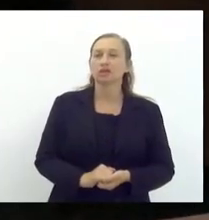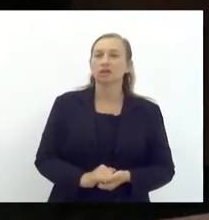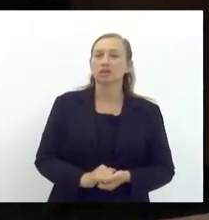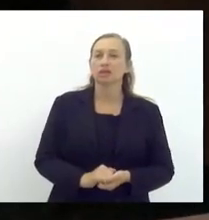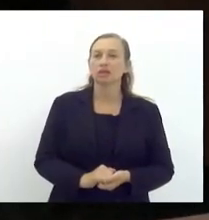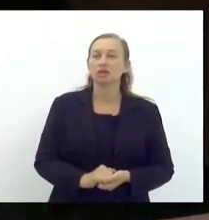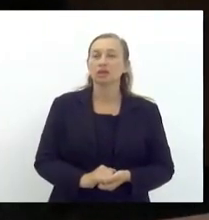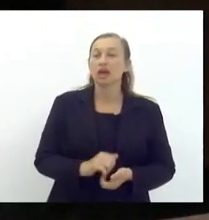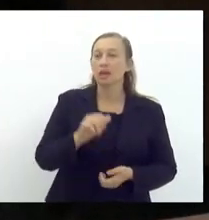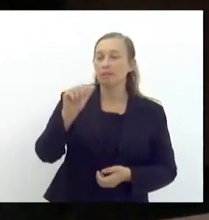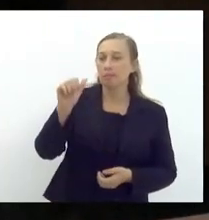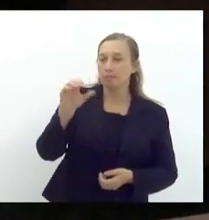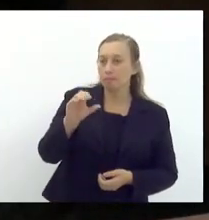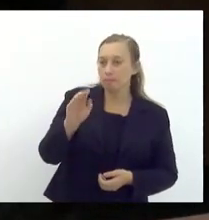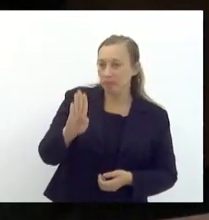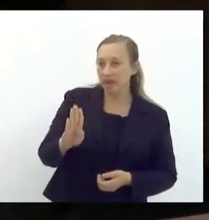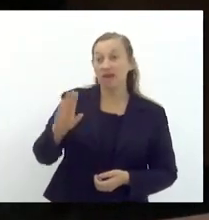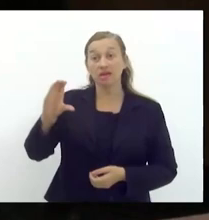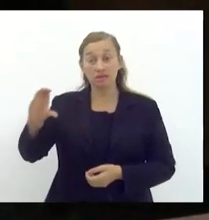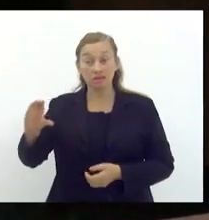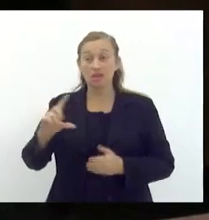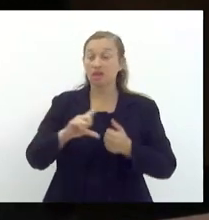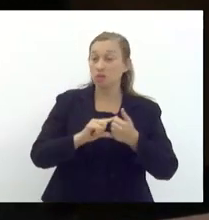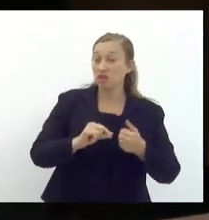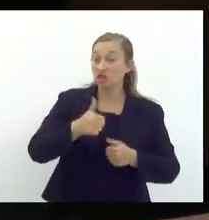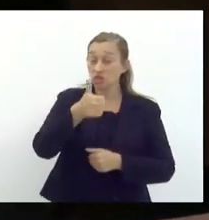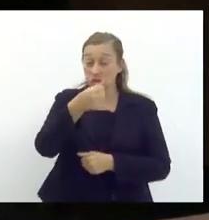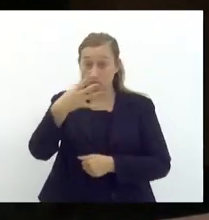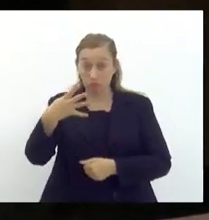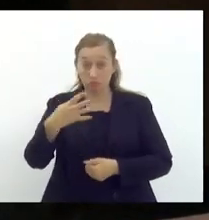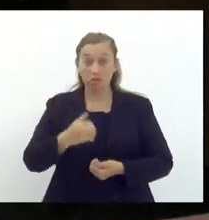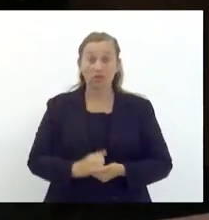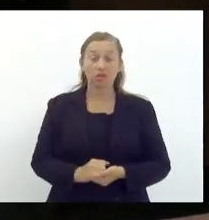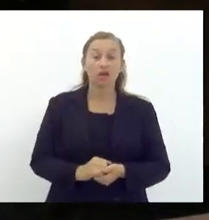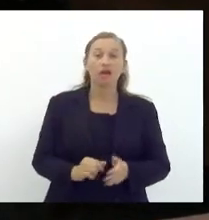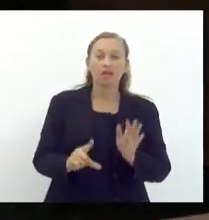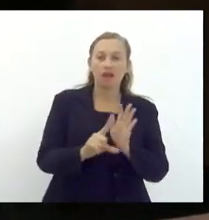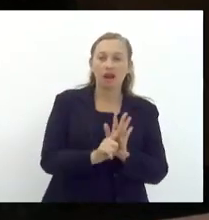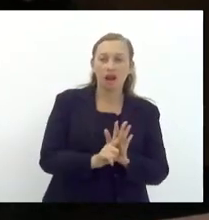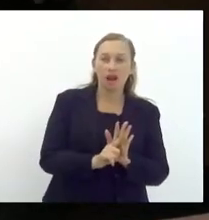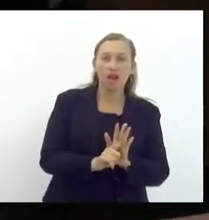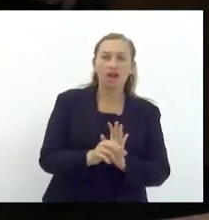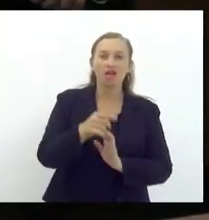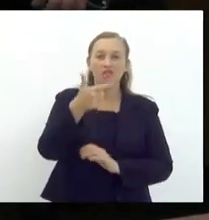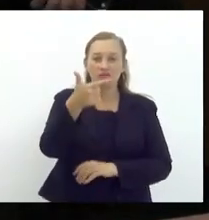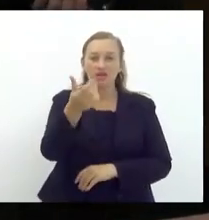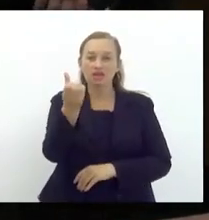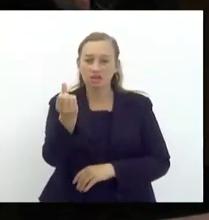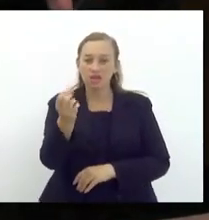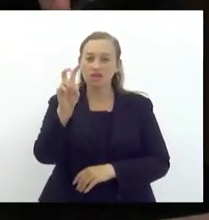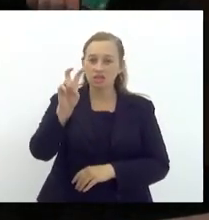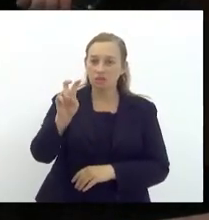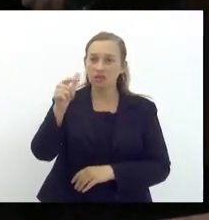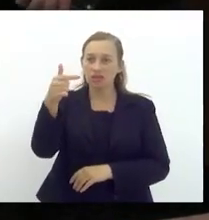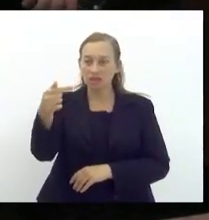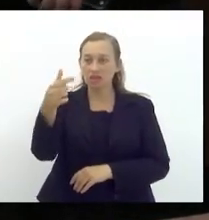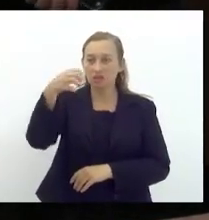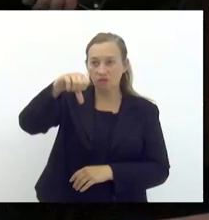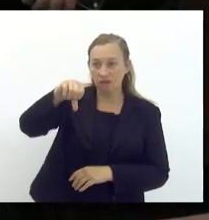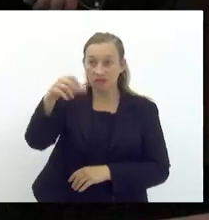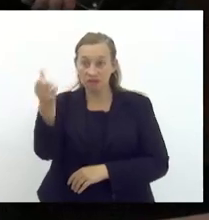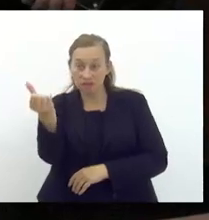as Arenas B e C do Artigo 14 da lei de 2657 de 96